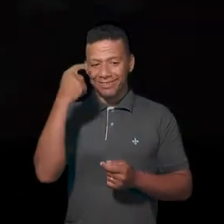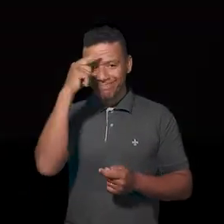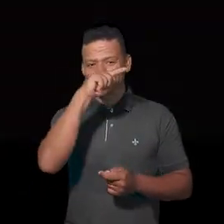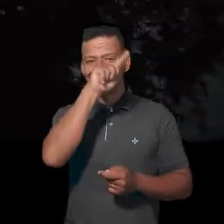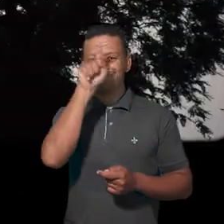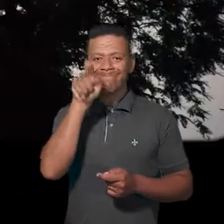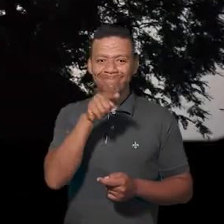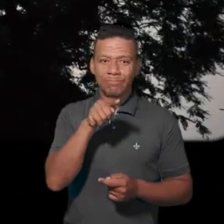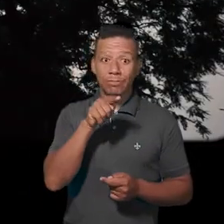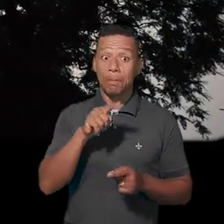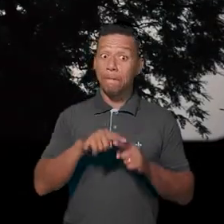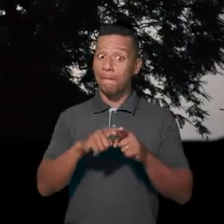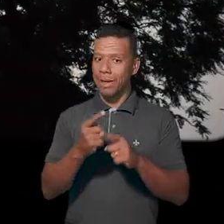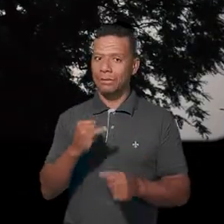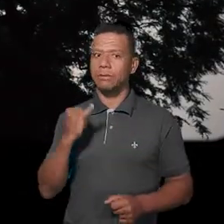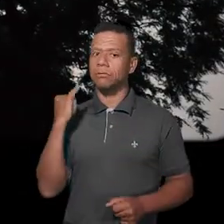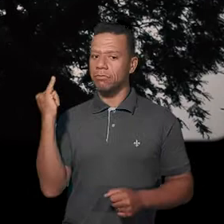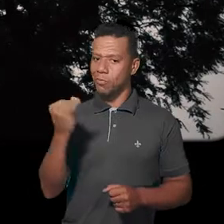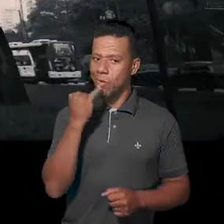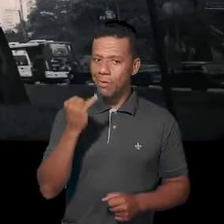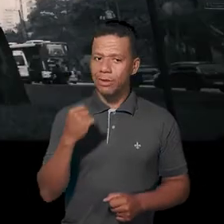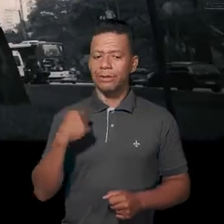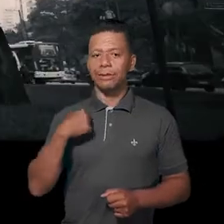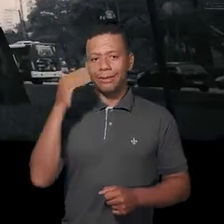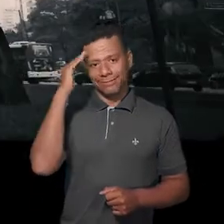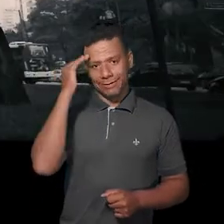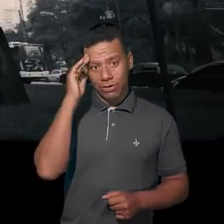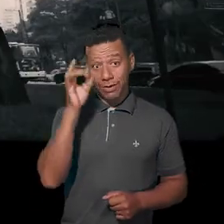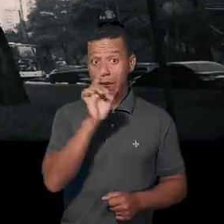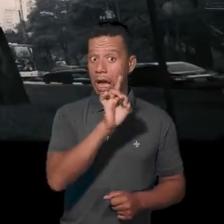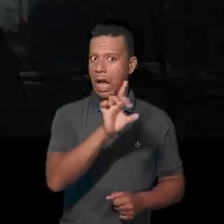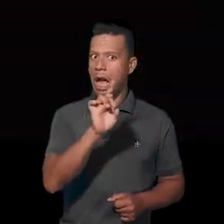Mas é importante entender que depende de cada um construir o futuro.